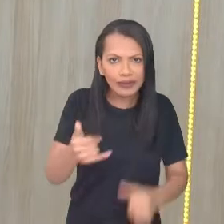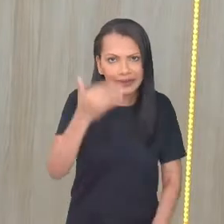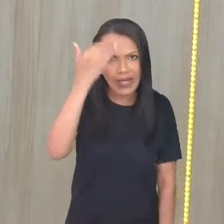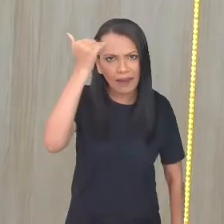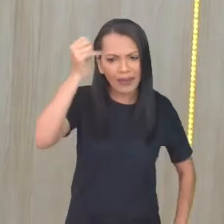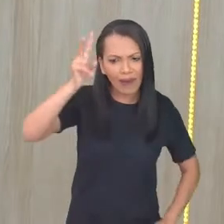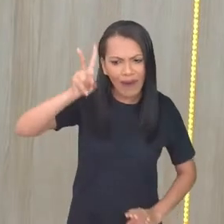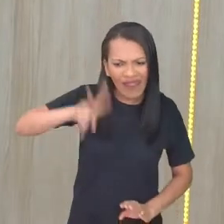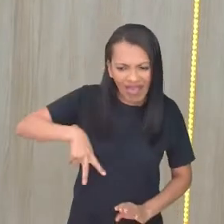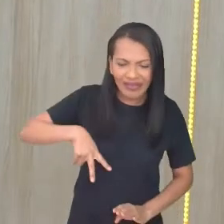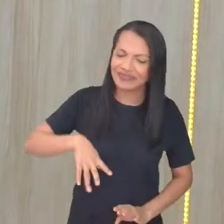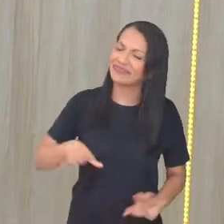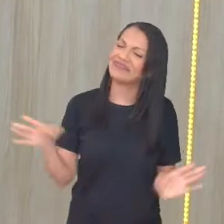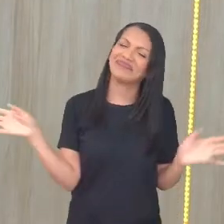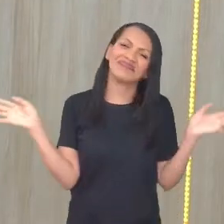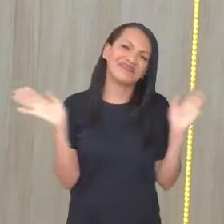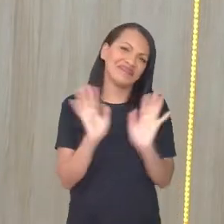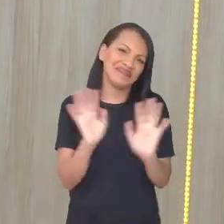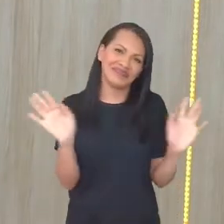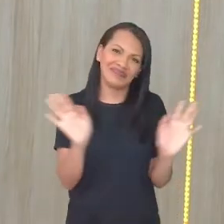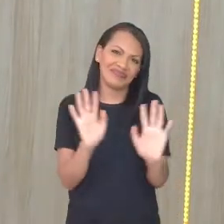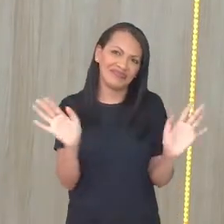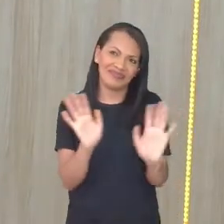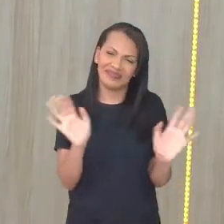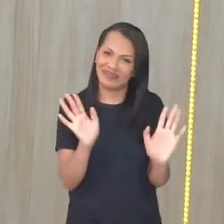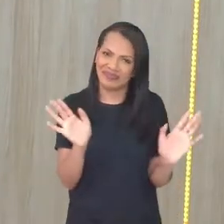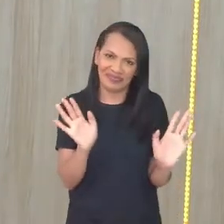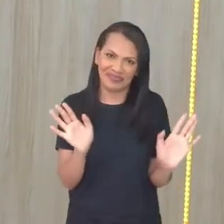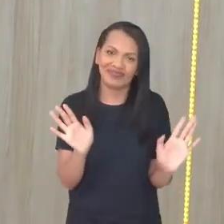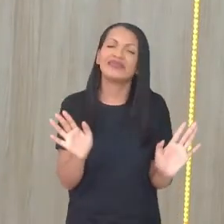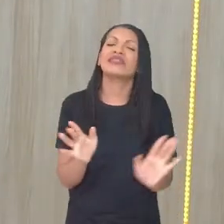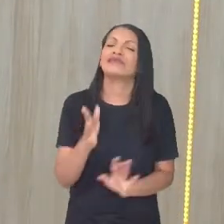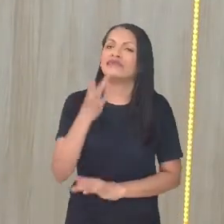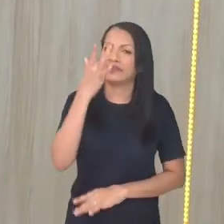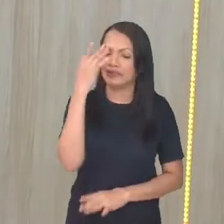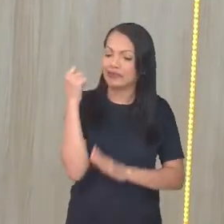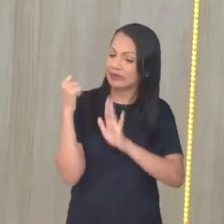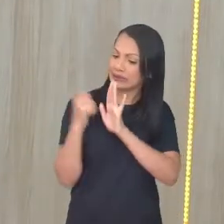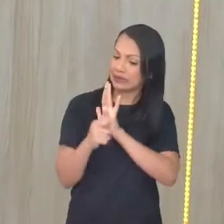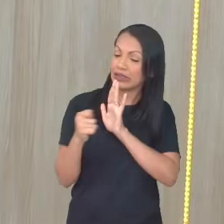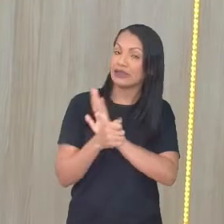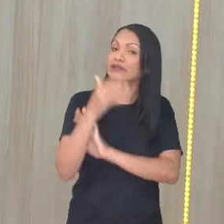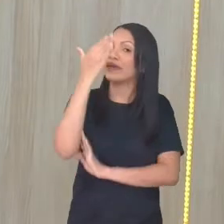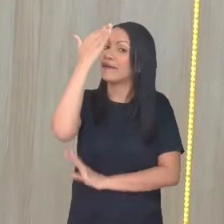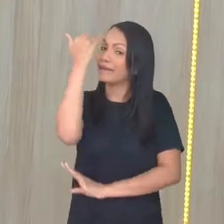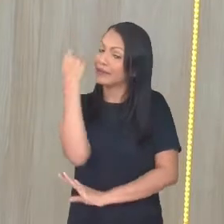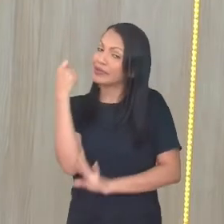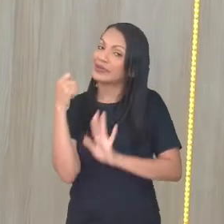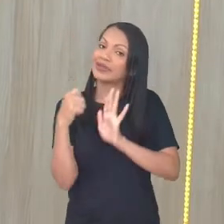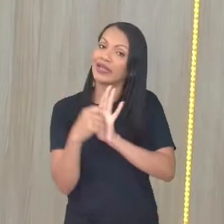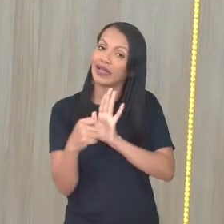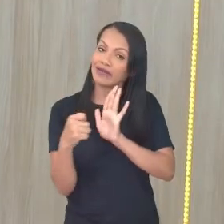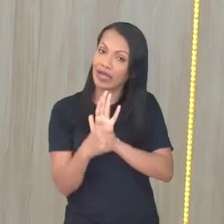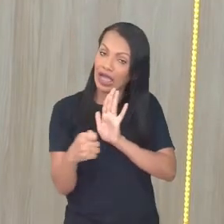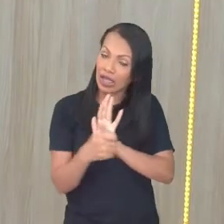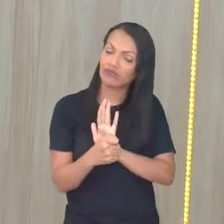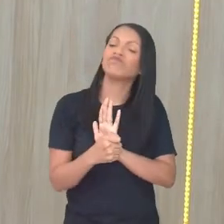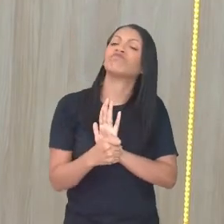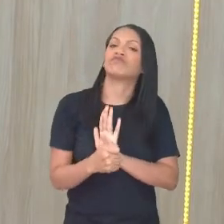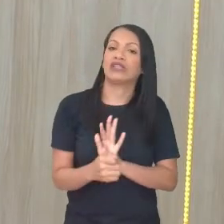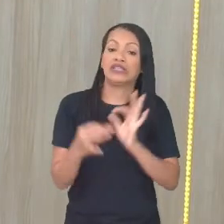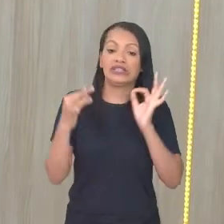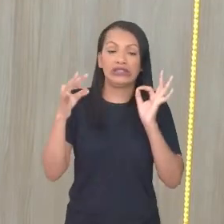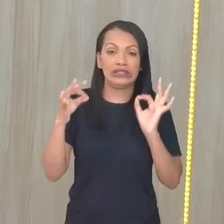o escriba como um funcionário, ou seja, era um camarada letrado, ele sabia escrever, ele dominava,